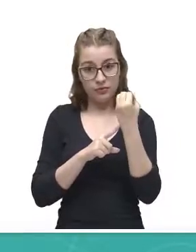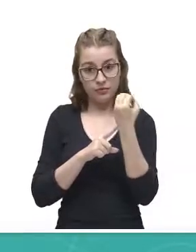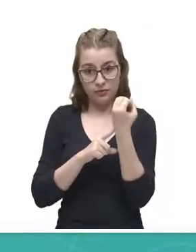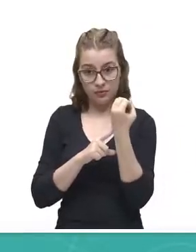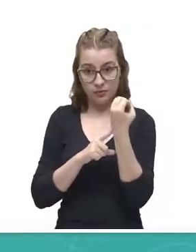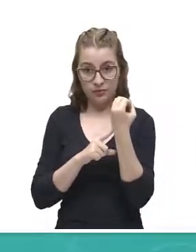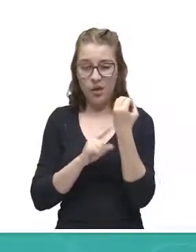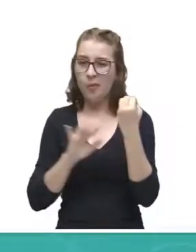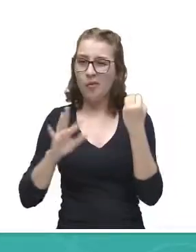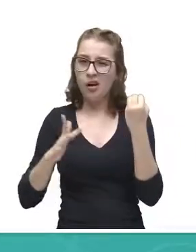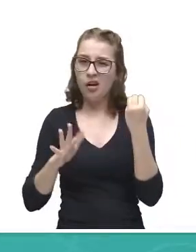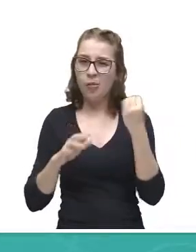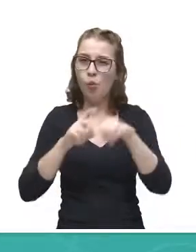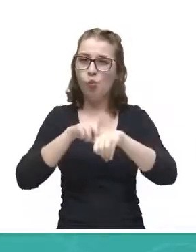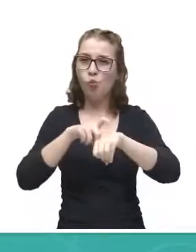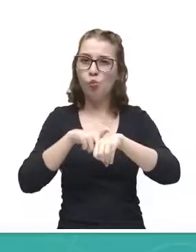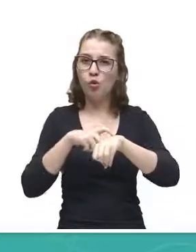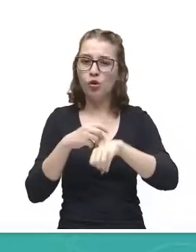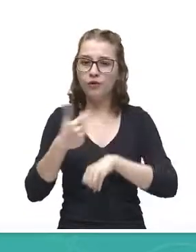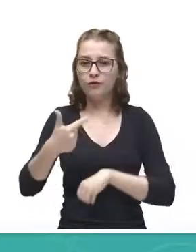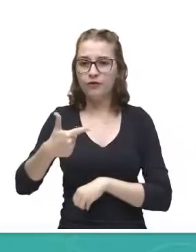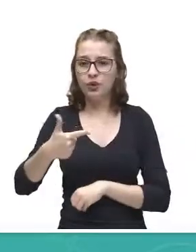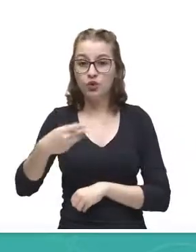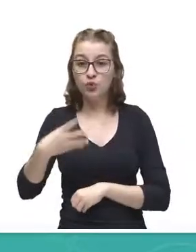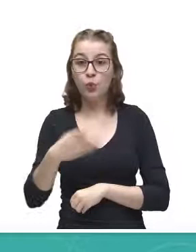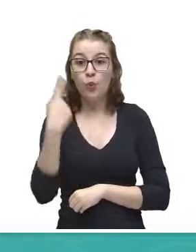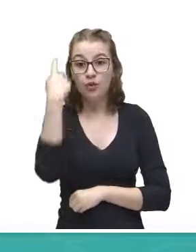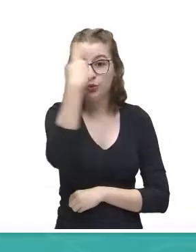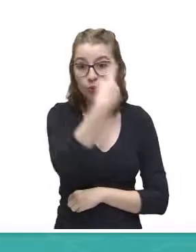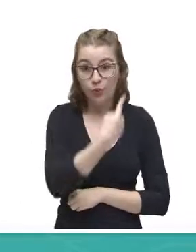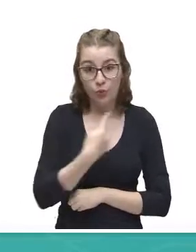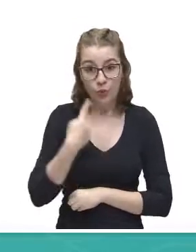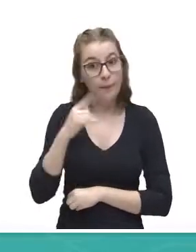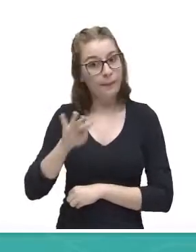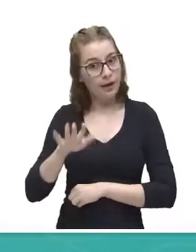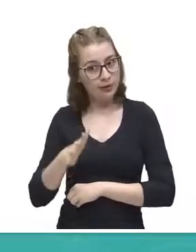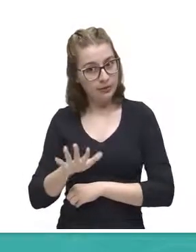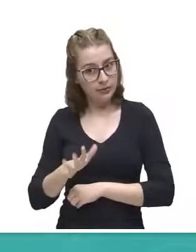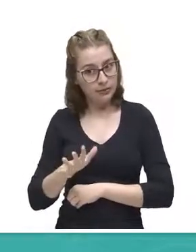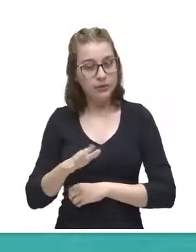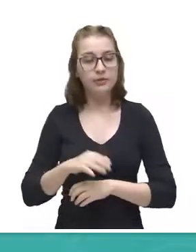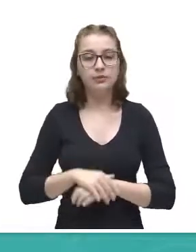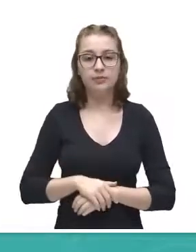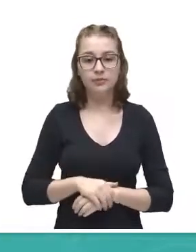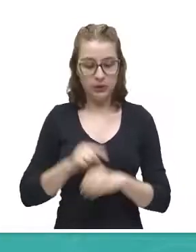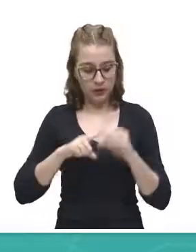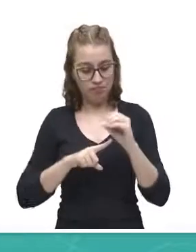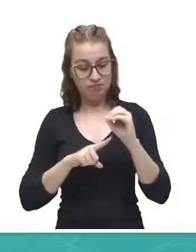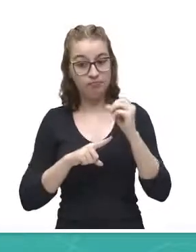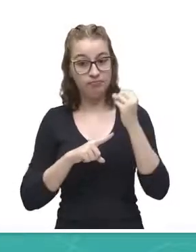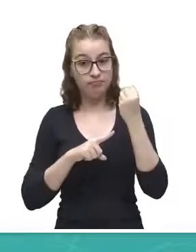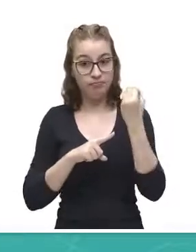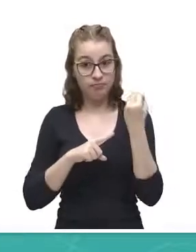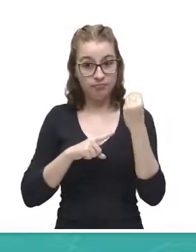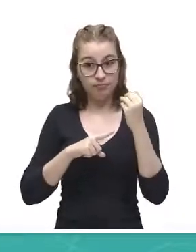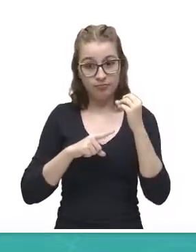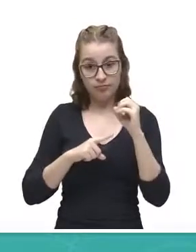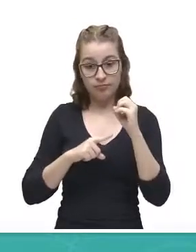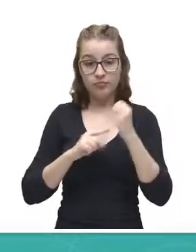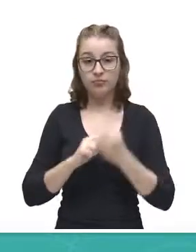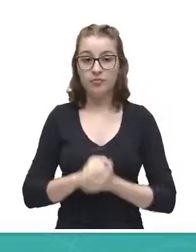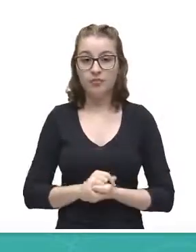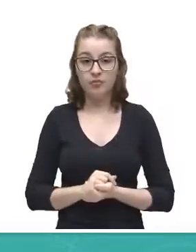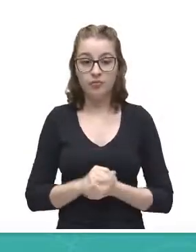ele dura em torno de 24 horas, tá? Então, a Terra, ela realiza esses vários movimentos, além